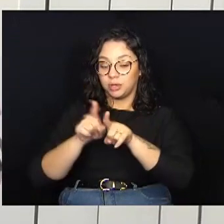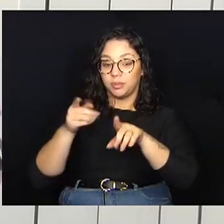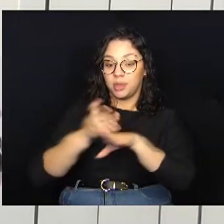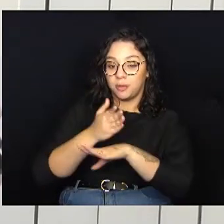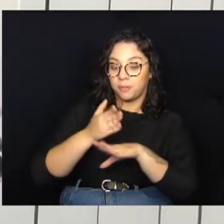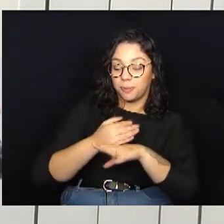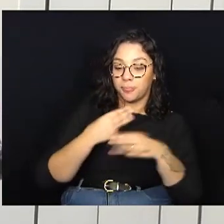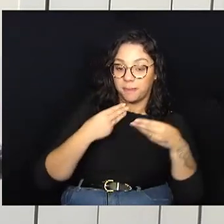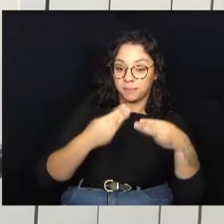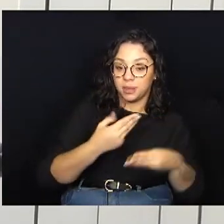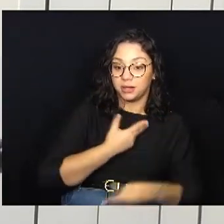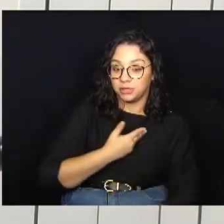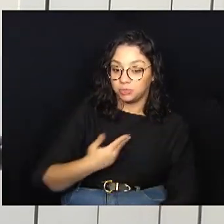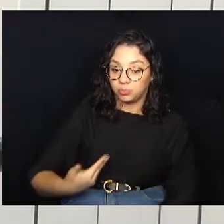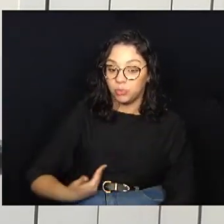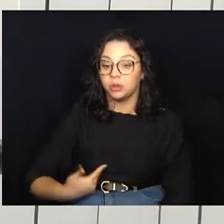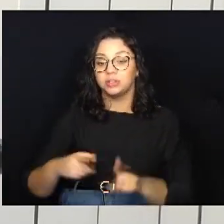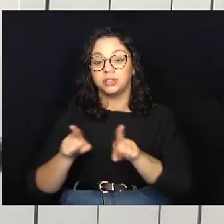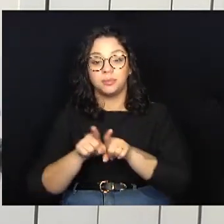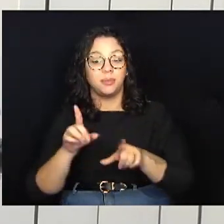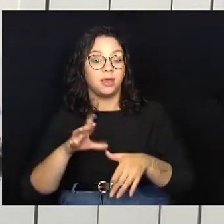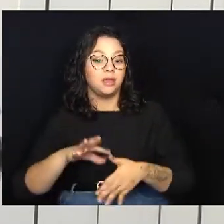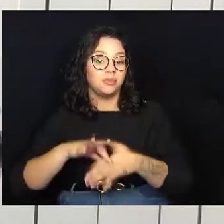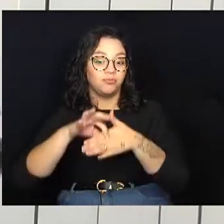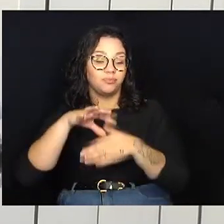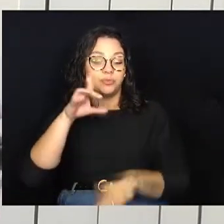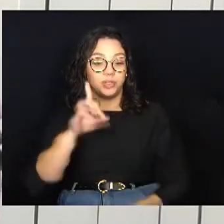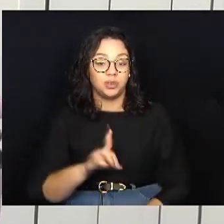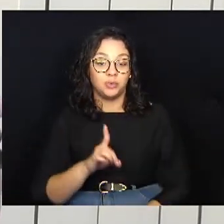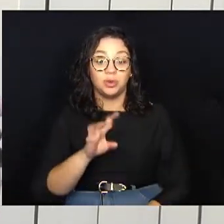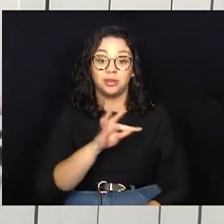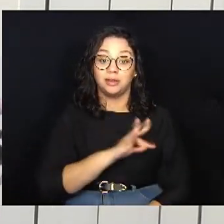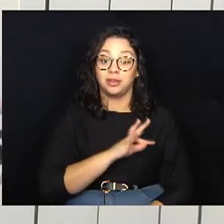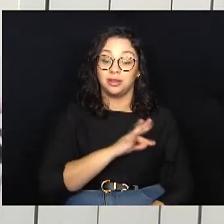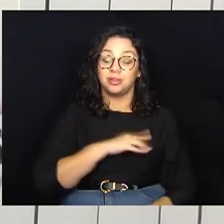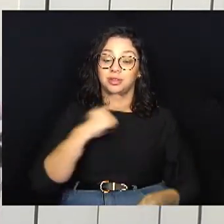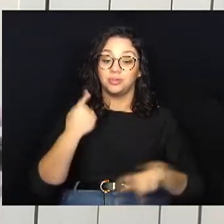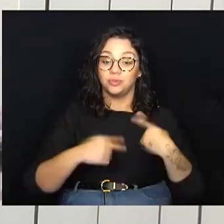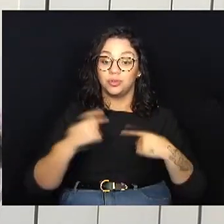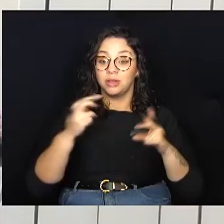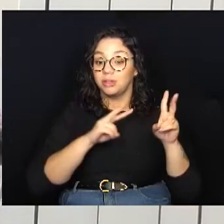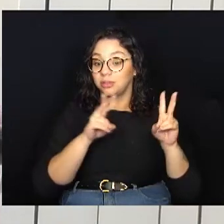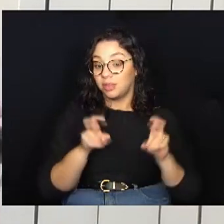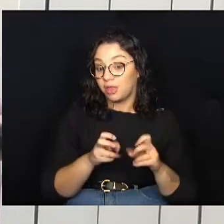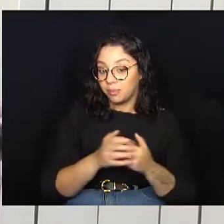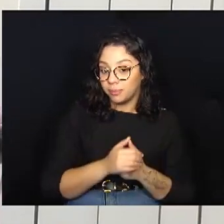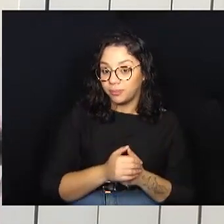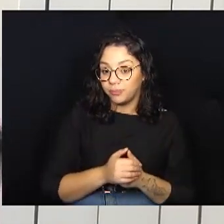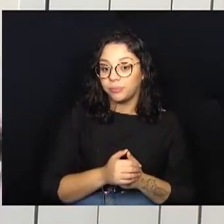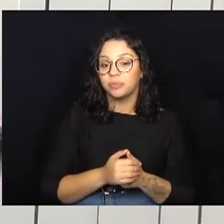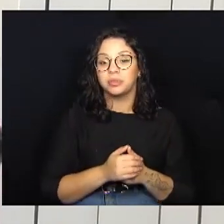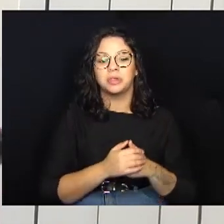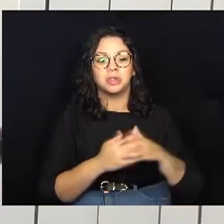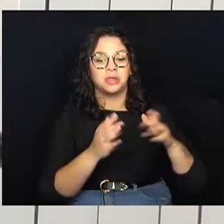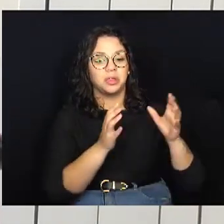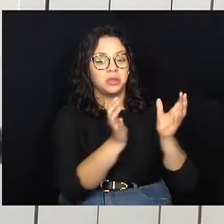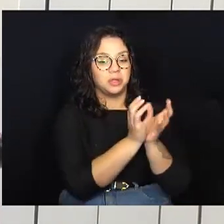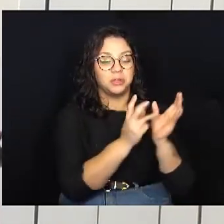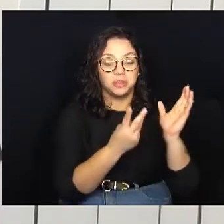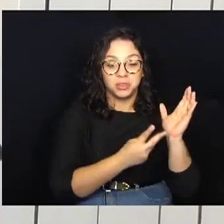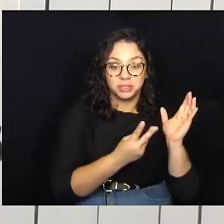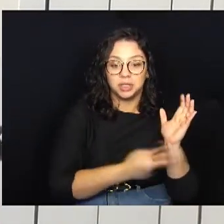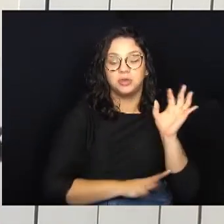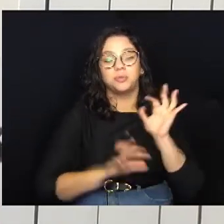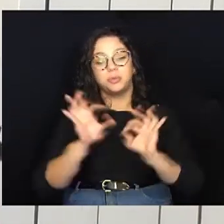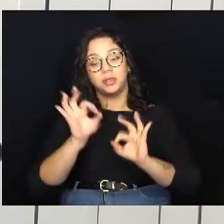Público de Contas, diretores e técnicos, serão debatidos temas como terceiro setor, planejamento e a